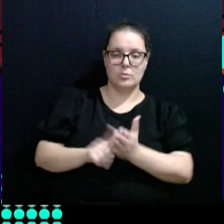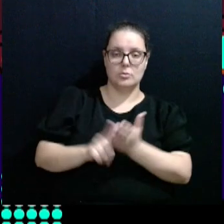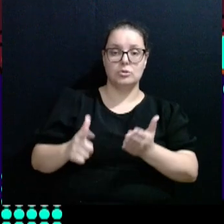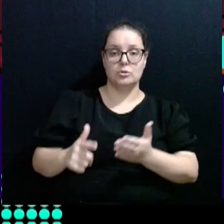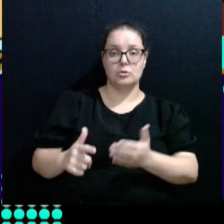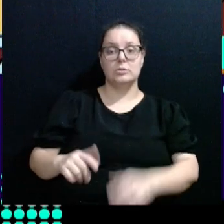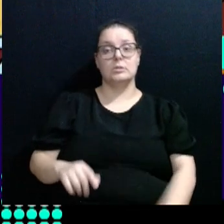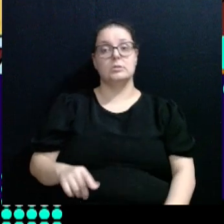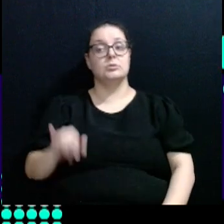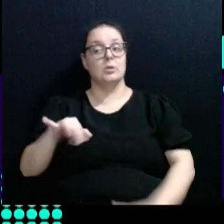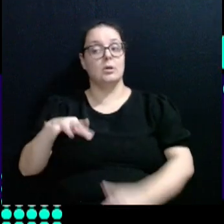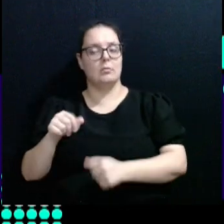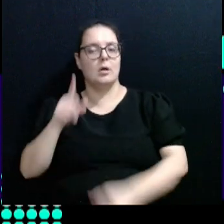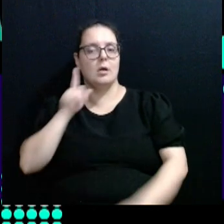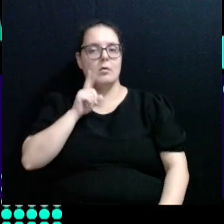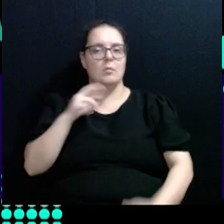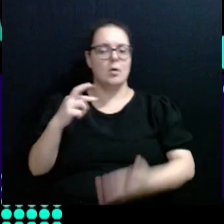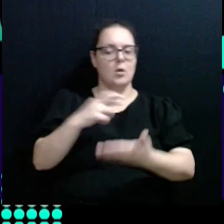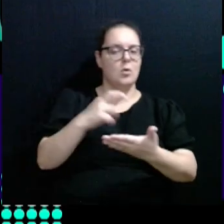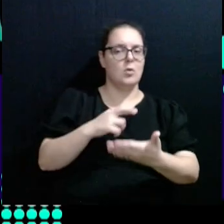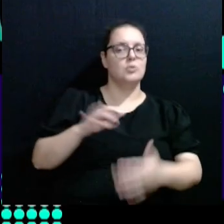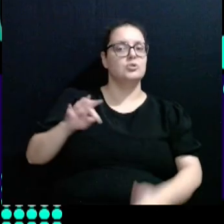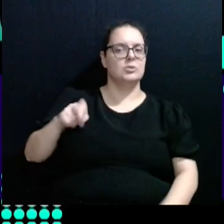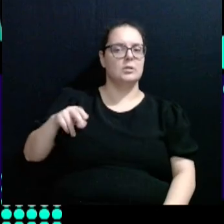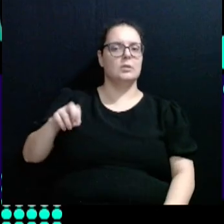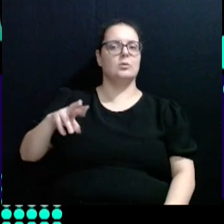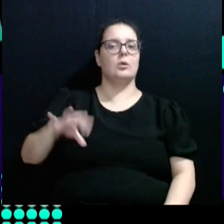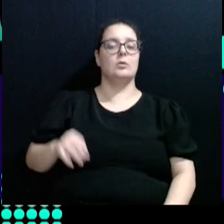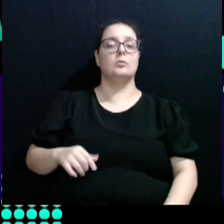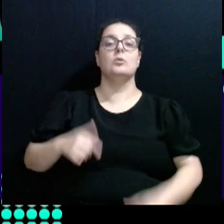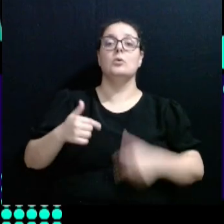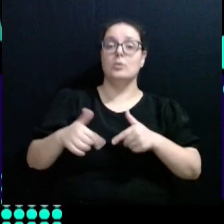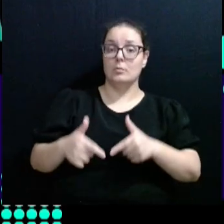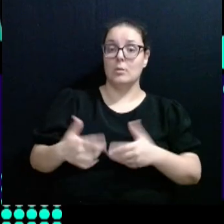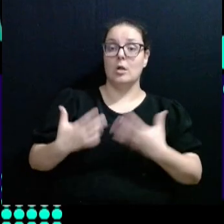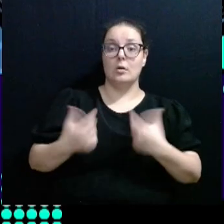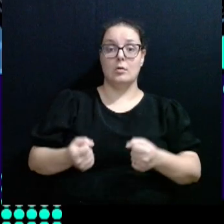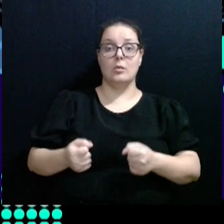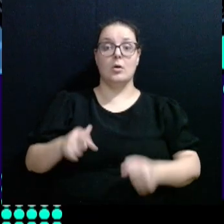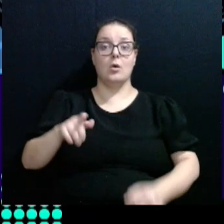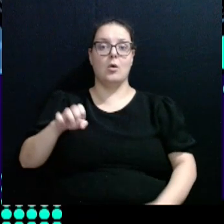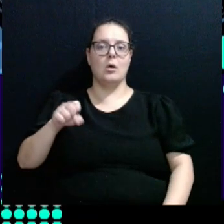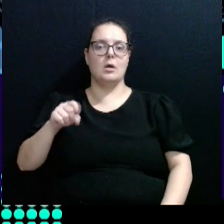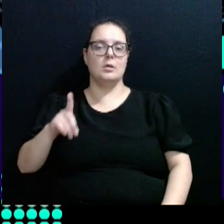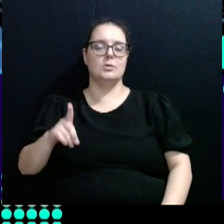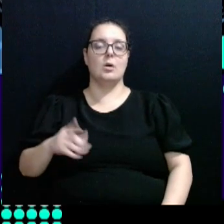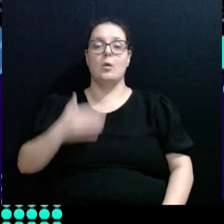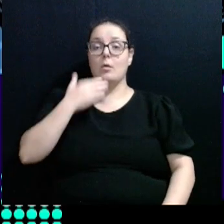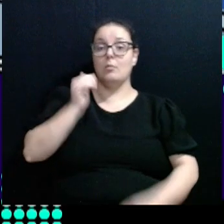investiga o caso de Tenório. A obra recebeu o Prêmio Goya de melhor filme de animação.